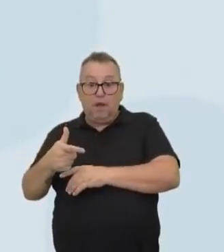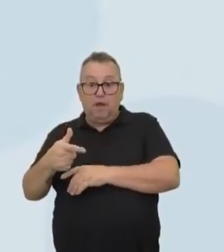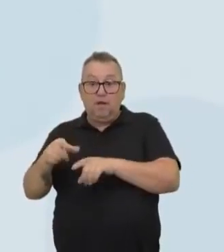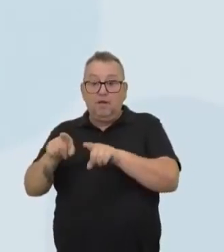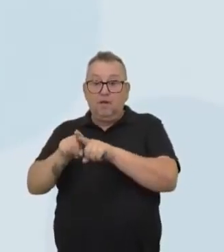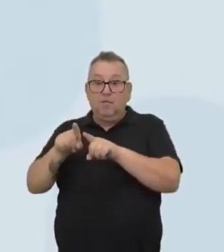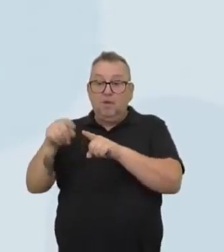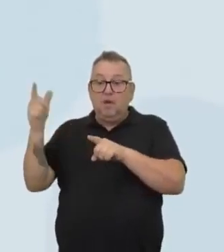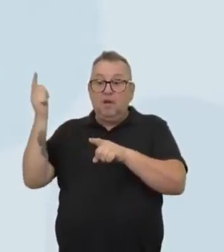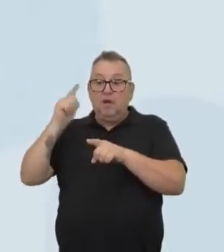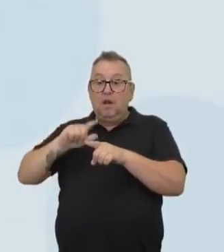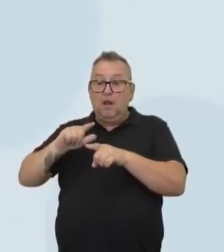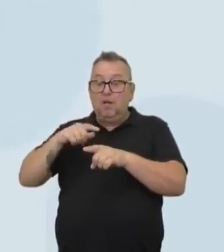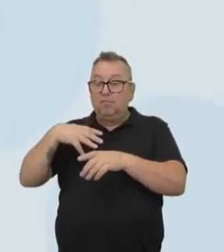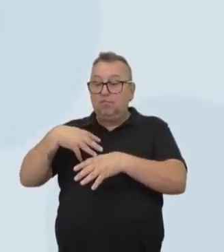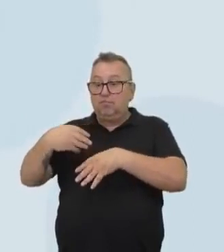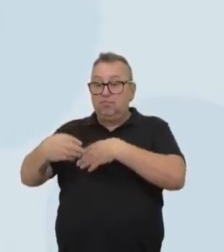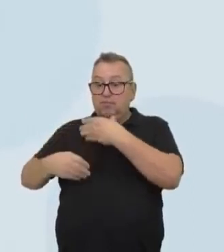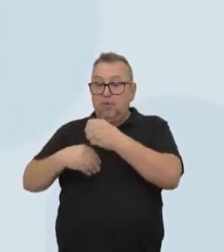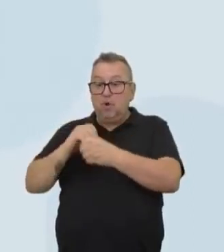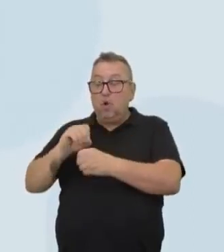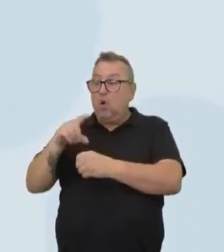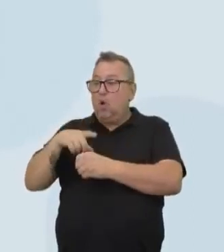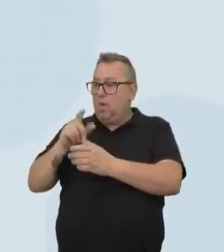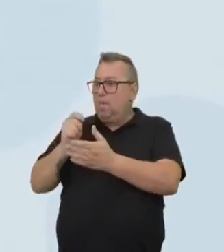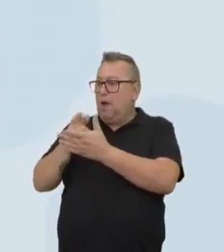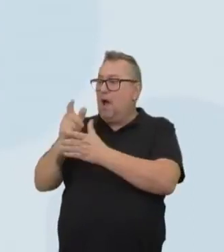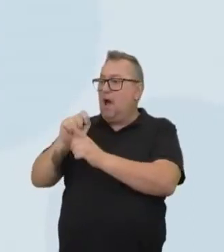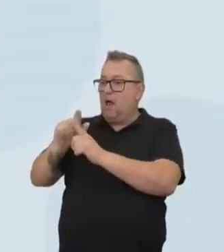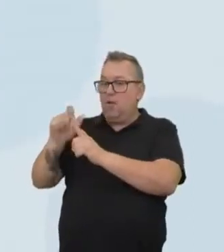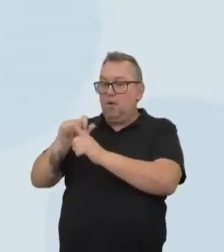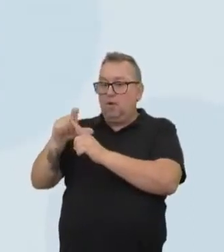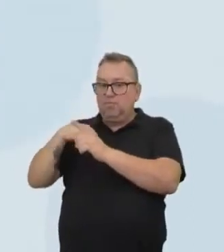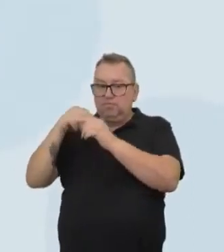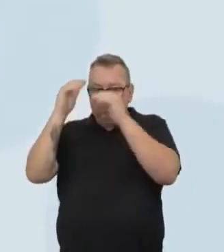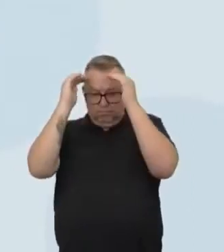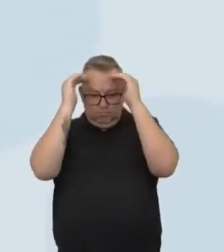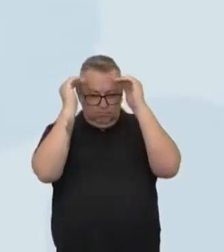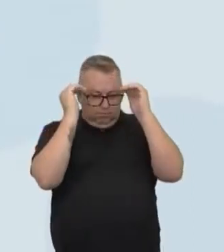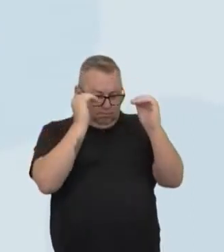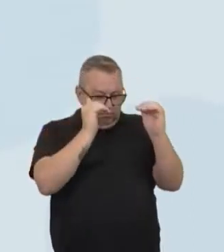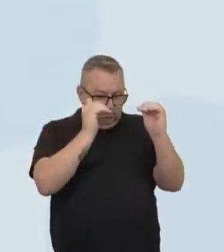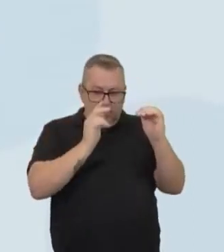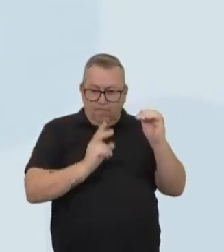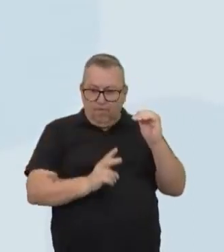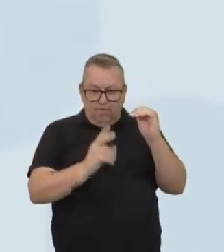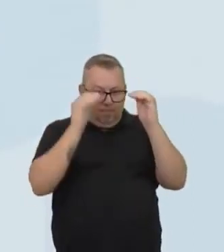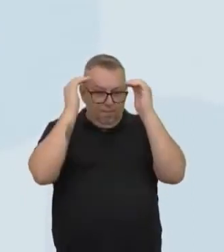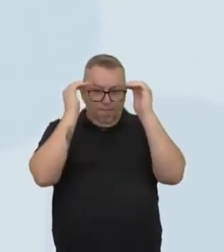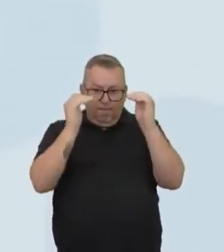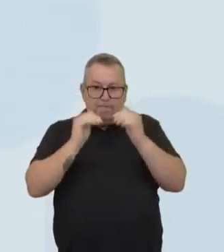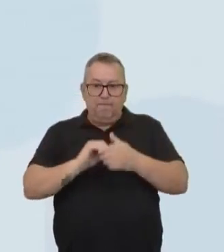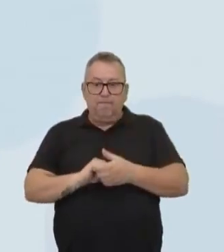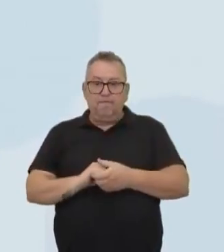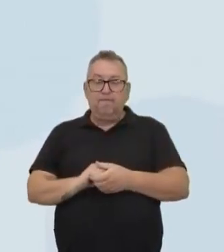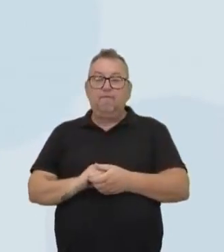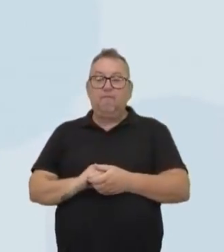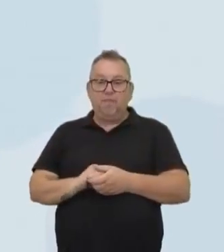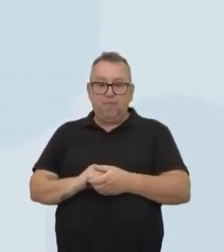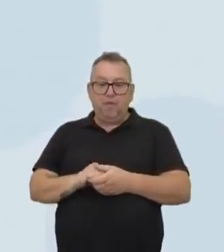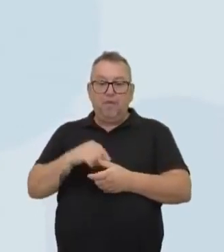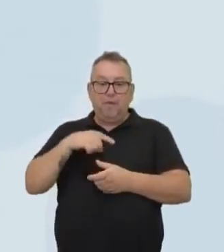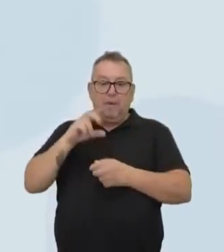herdados ou alugados. E eles deviam plena obediência. Plena obediência. Então, olha só, a